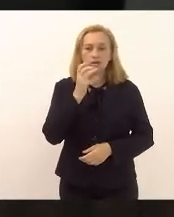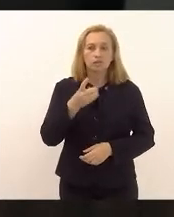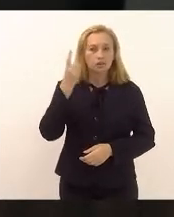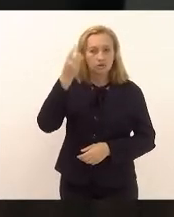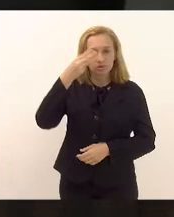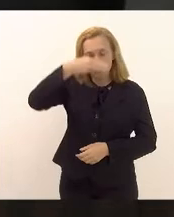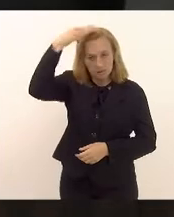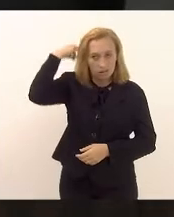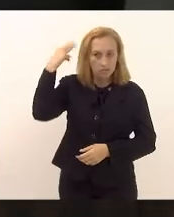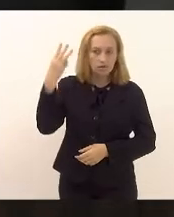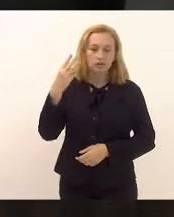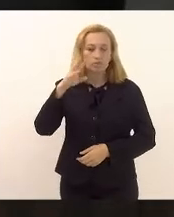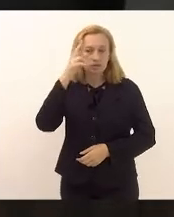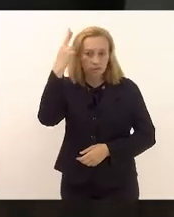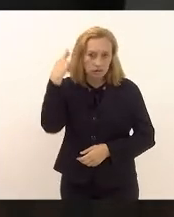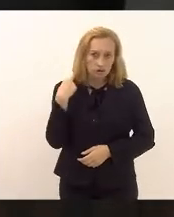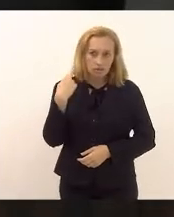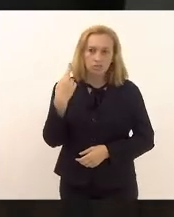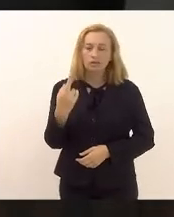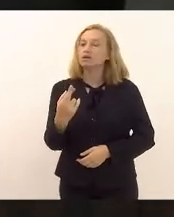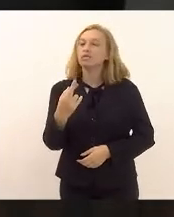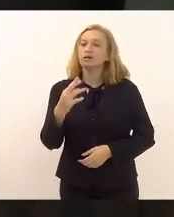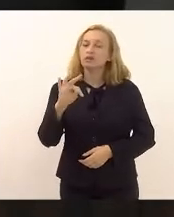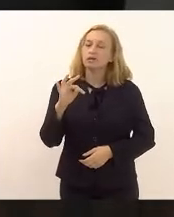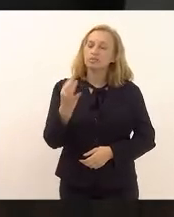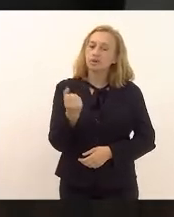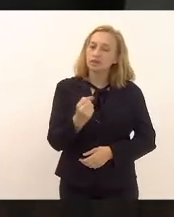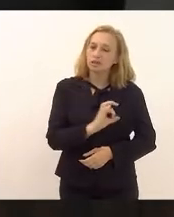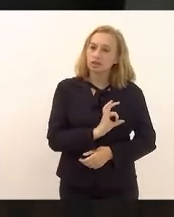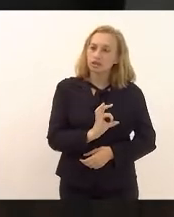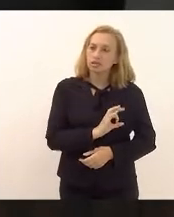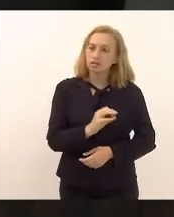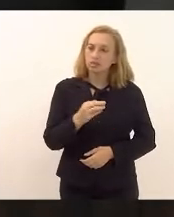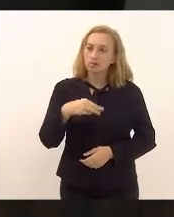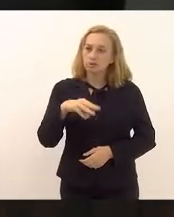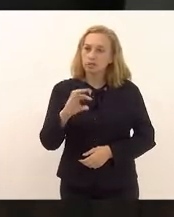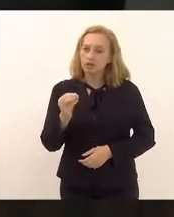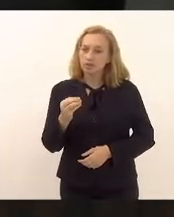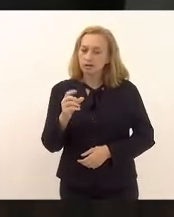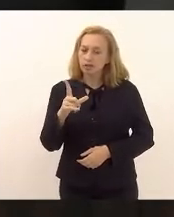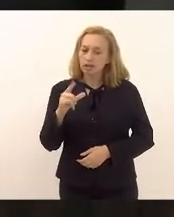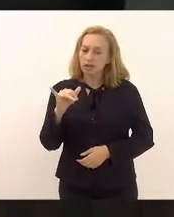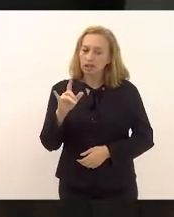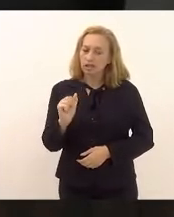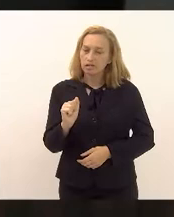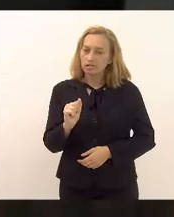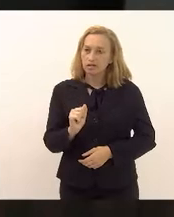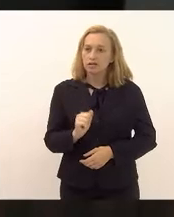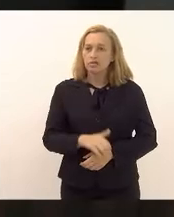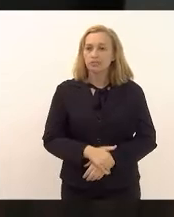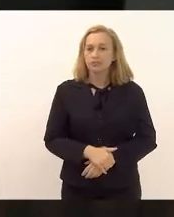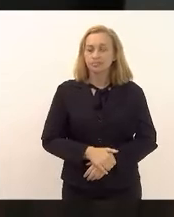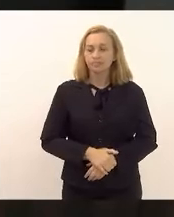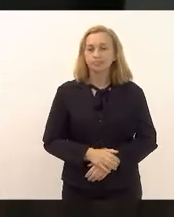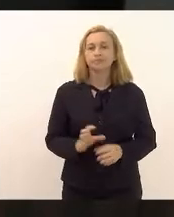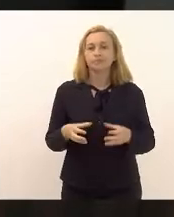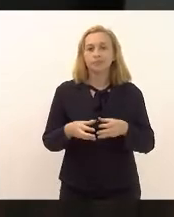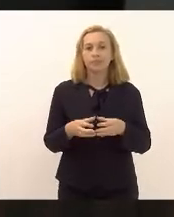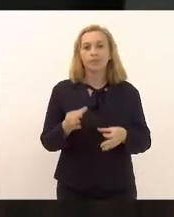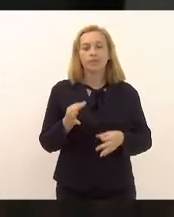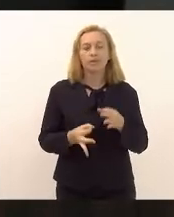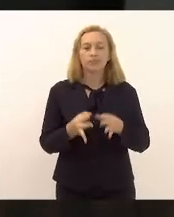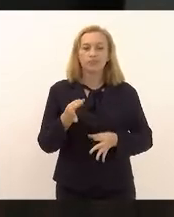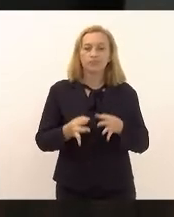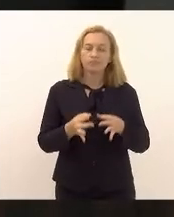Márcio Pacheco, Rosane Félix, Flávio Serafim, Marta Rocha e Márcio Canella. Pendendo de pareceres das comissões de